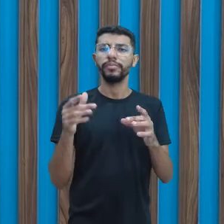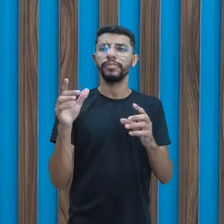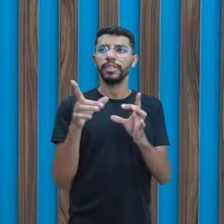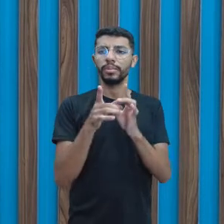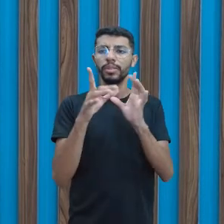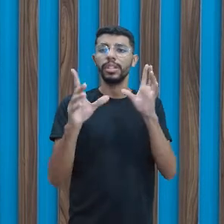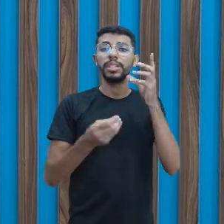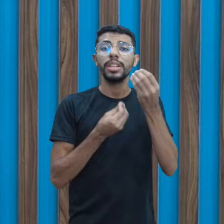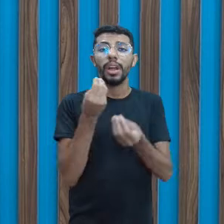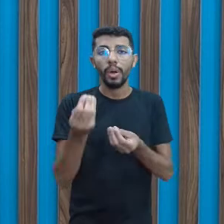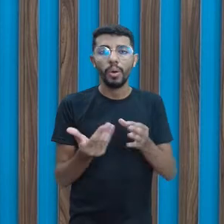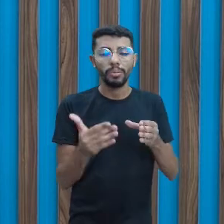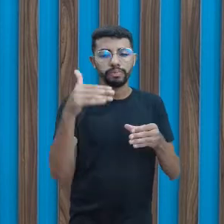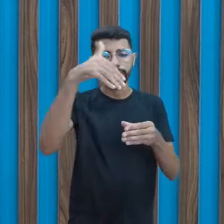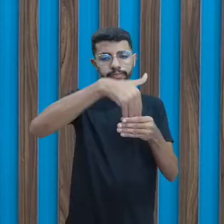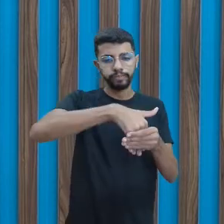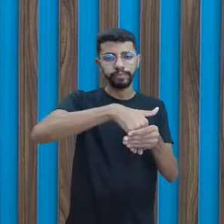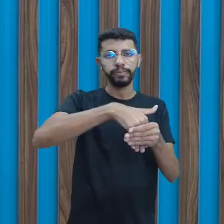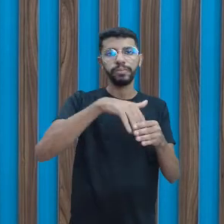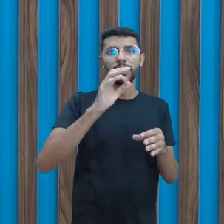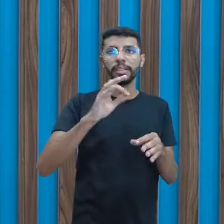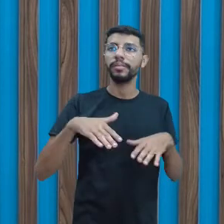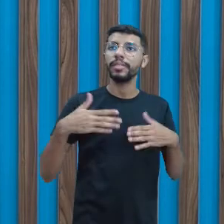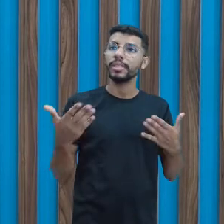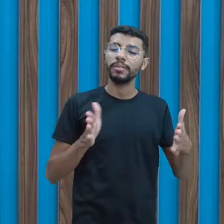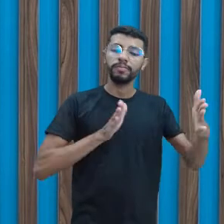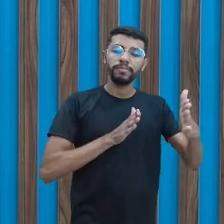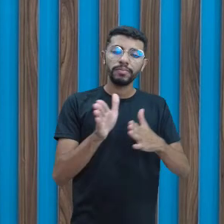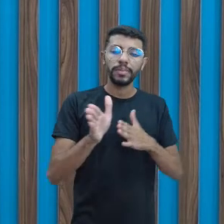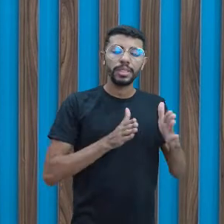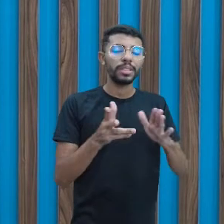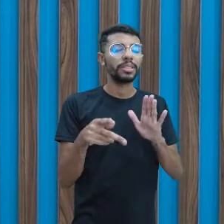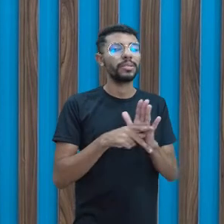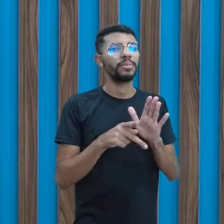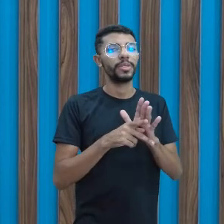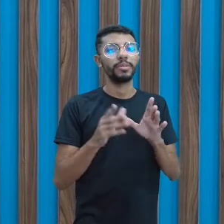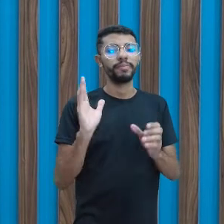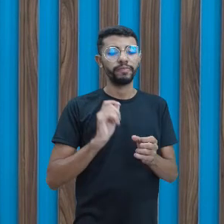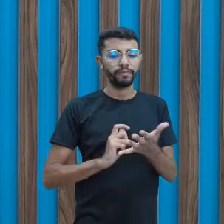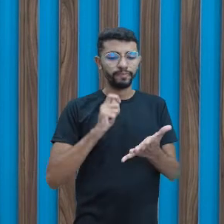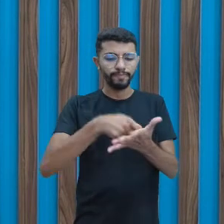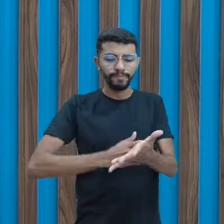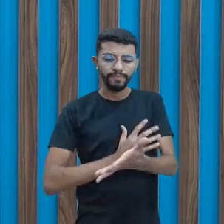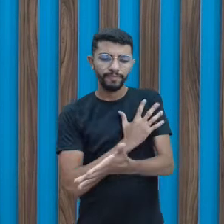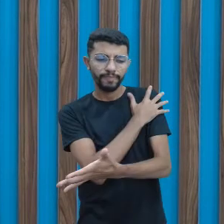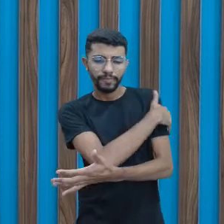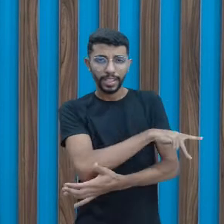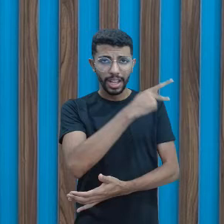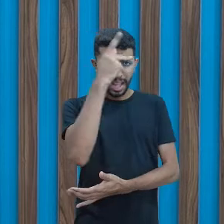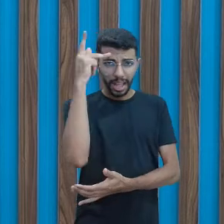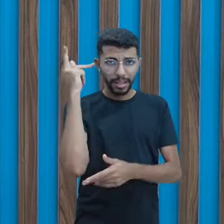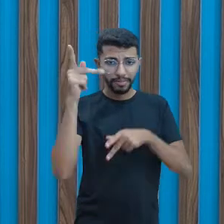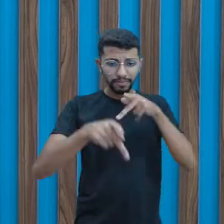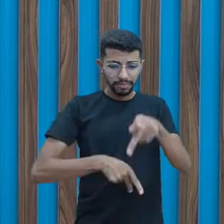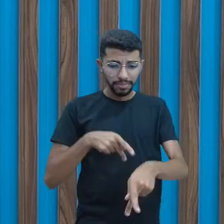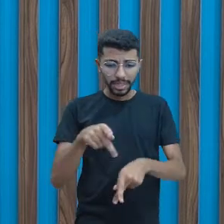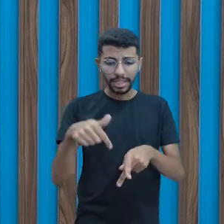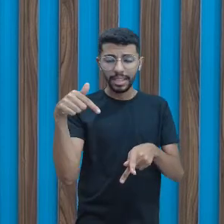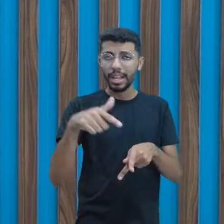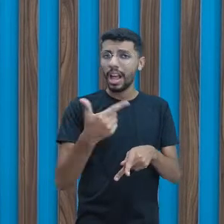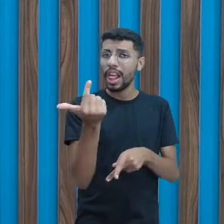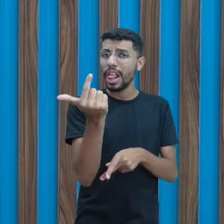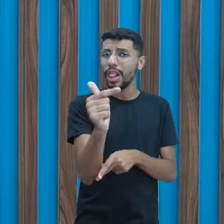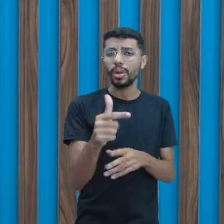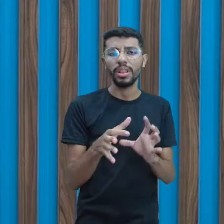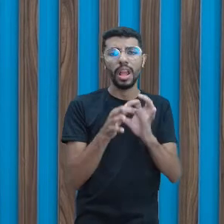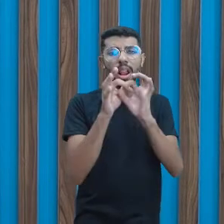voto. E, assim, durante o período da ditadura, né, as pessoas não tinham, né,